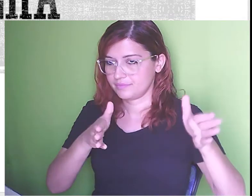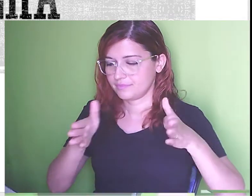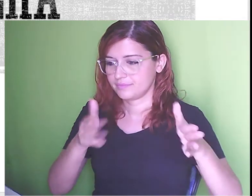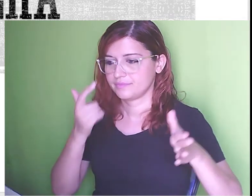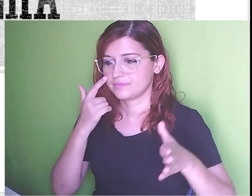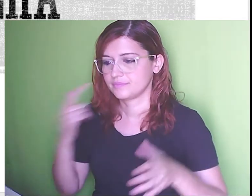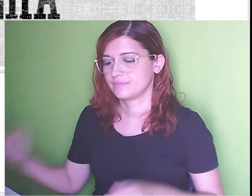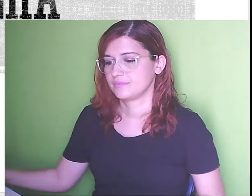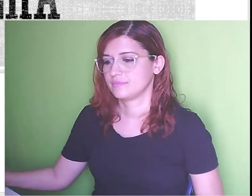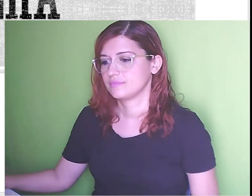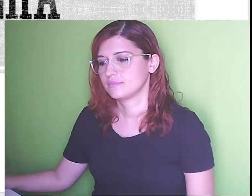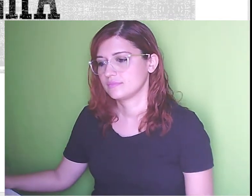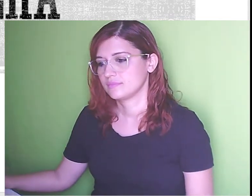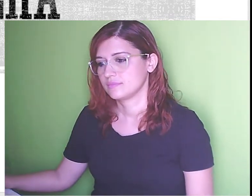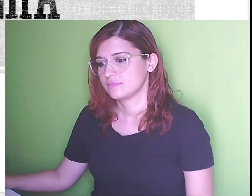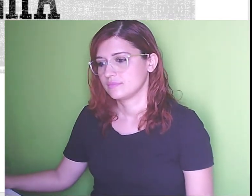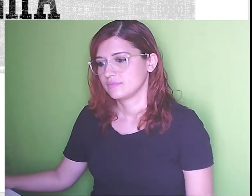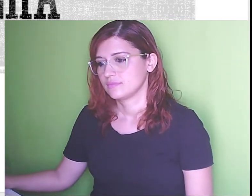O primeiro período